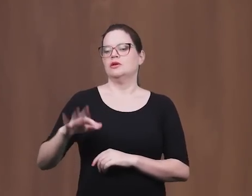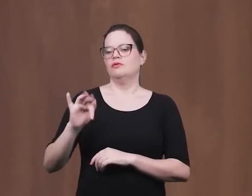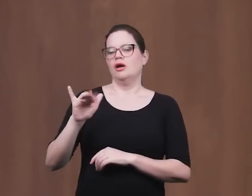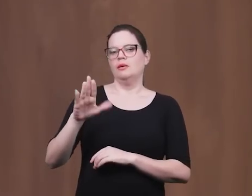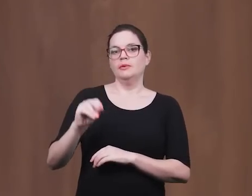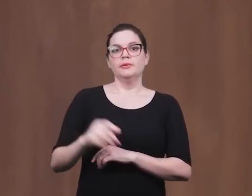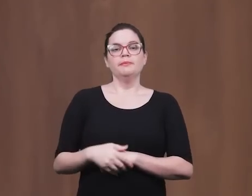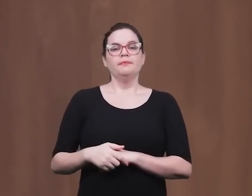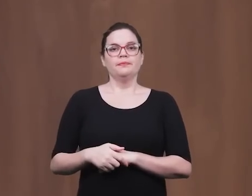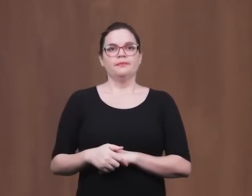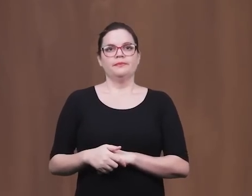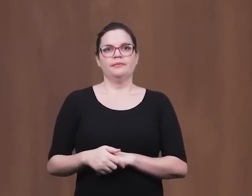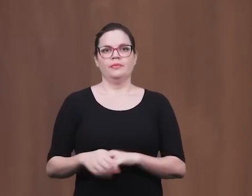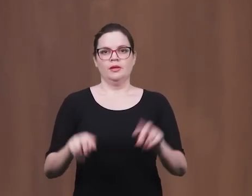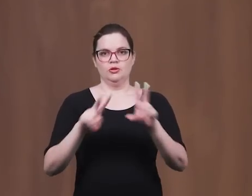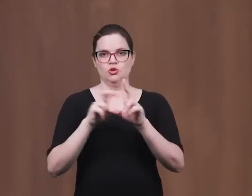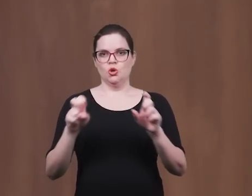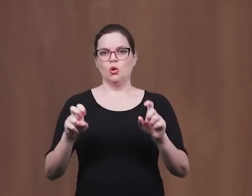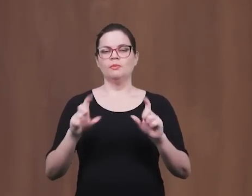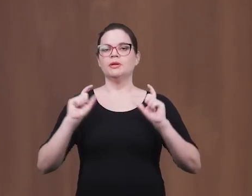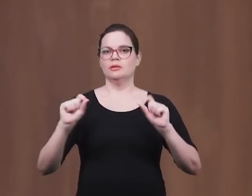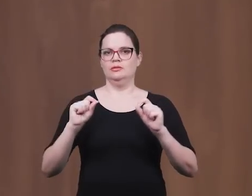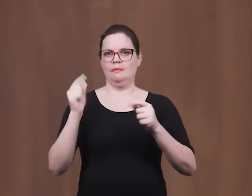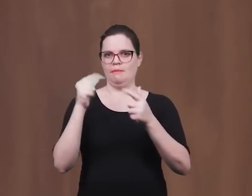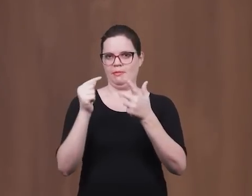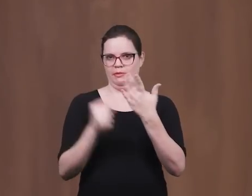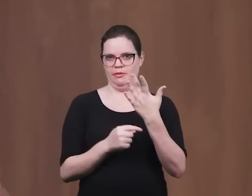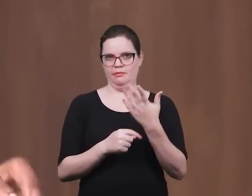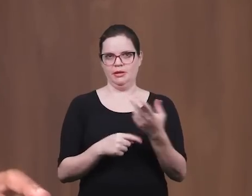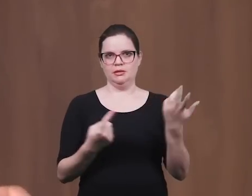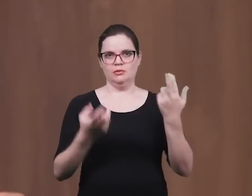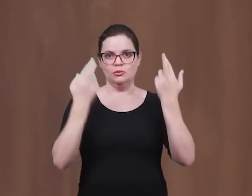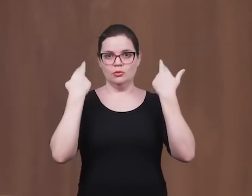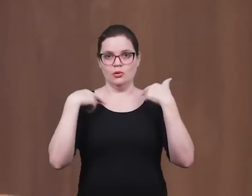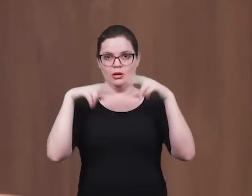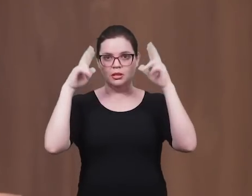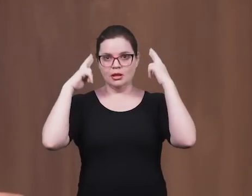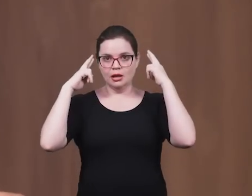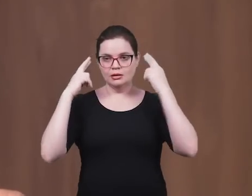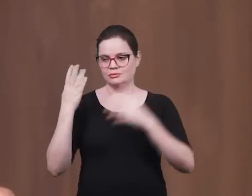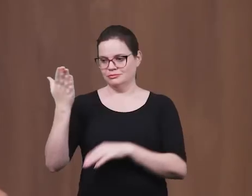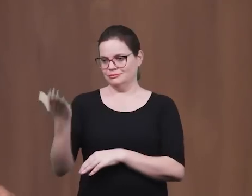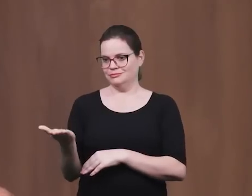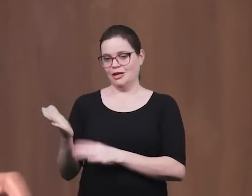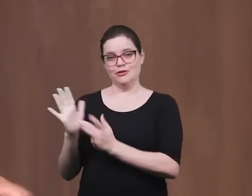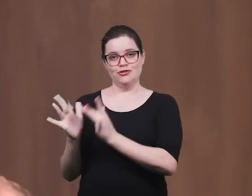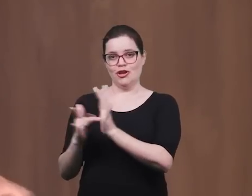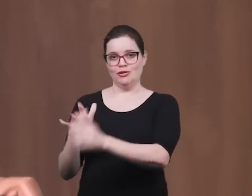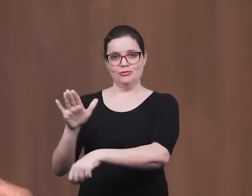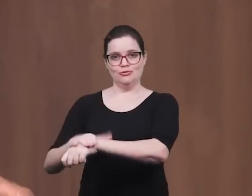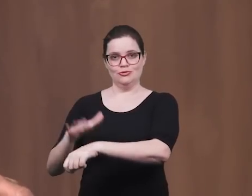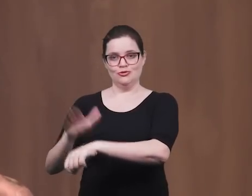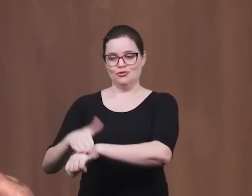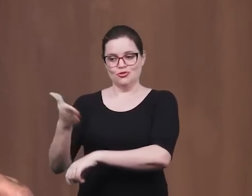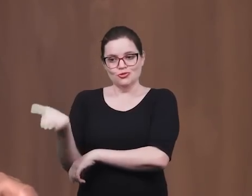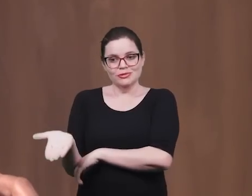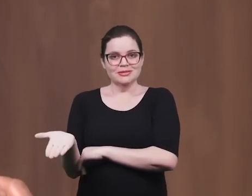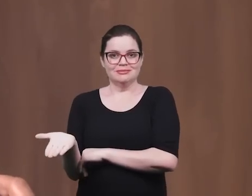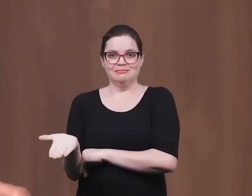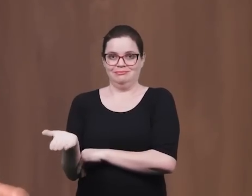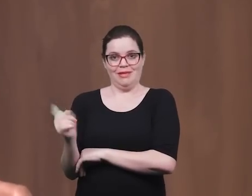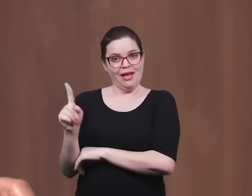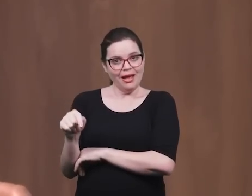a respeito aqui dos elementos, então o Cordeiro, Jesus estava presente à mesa,